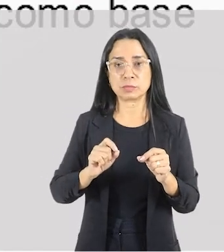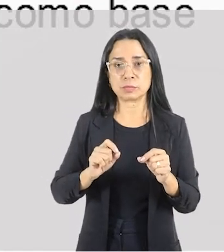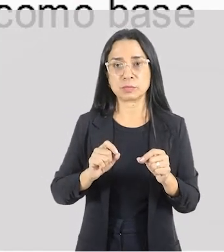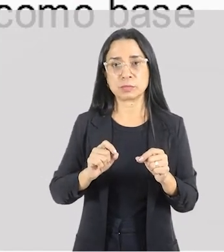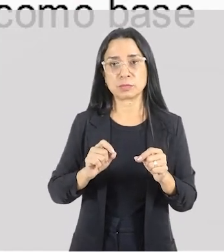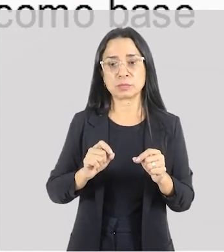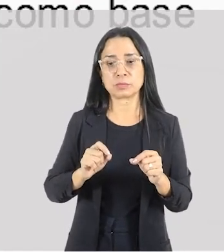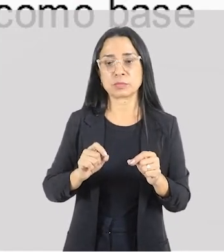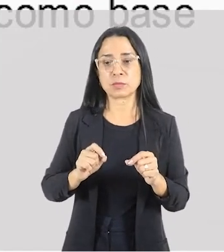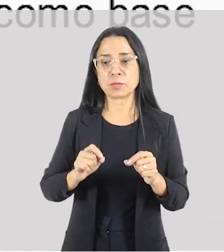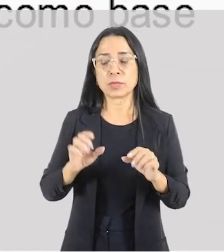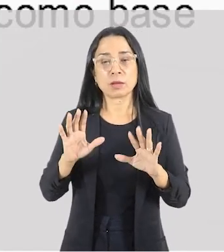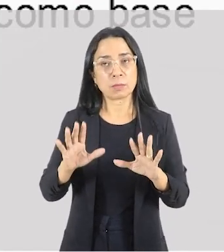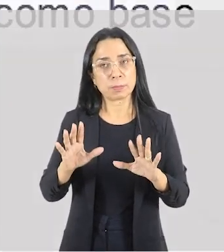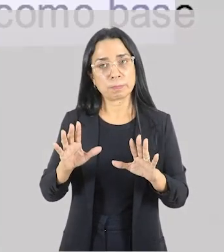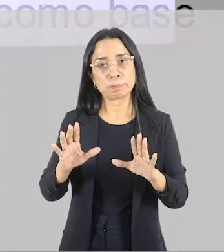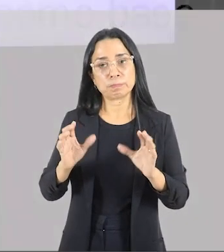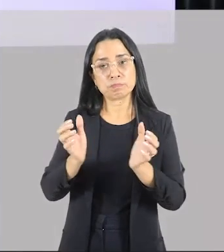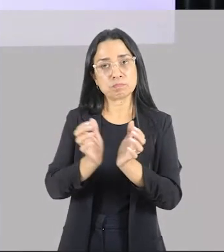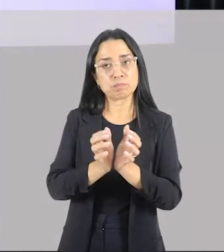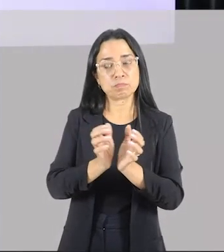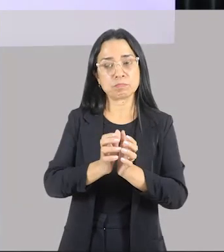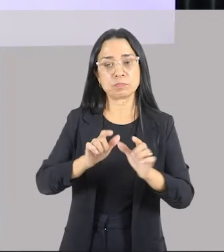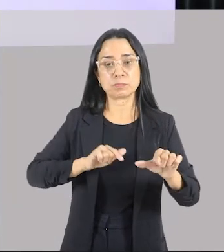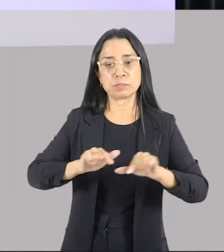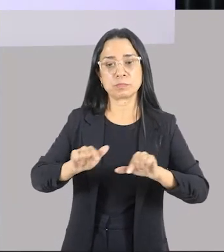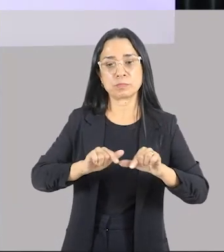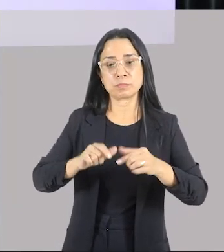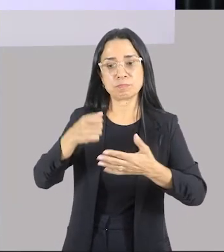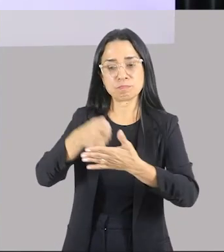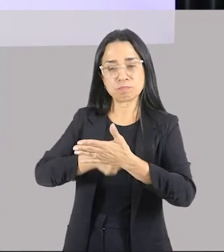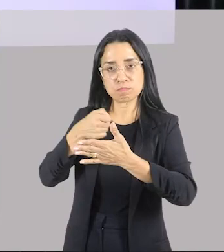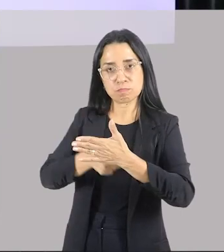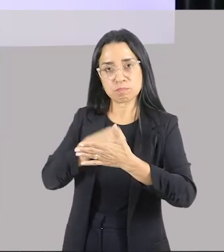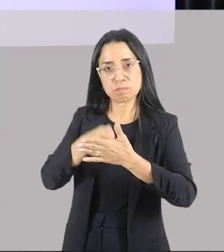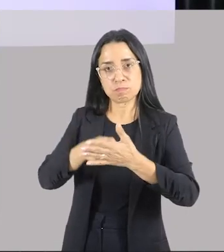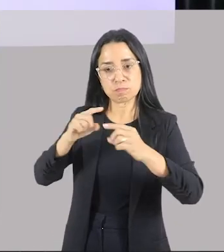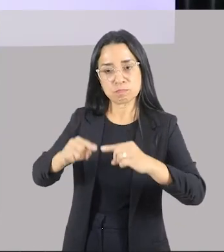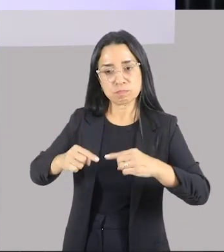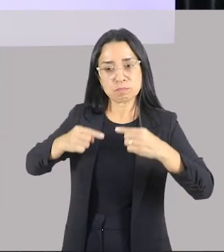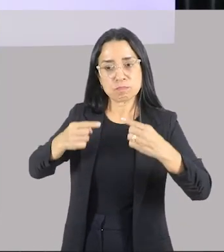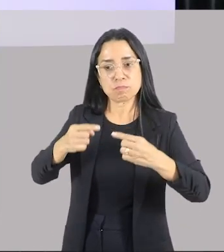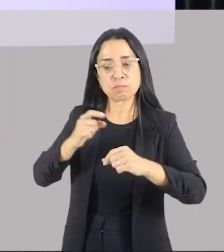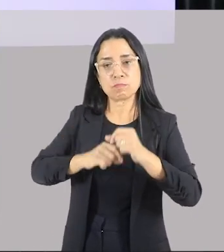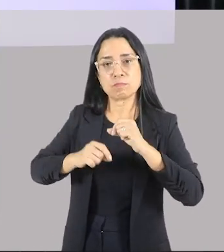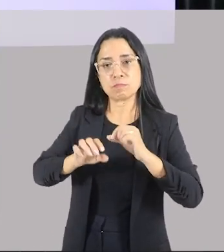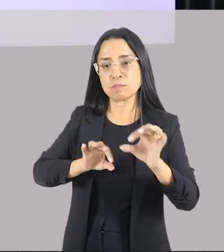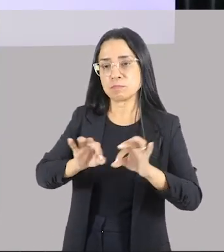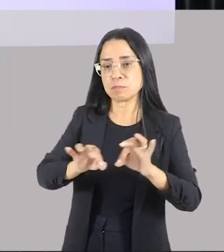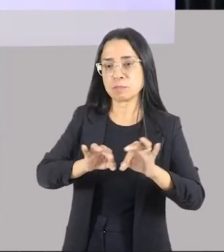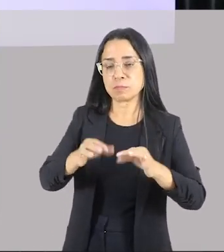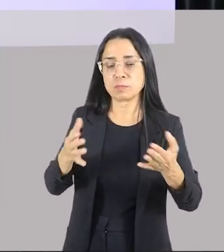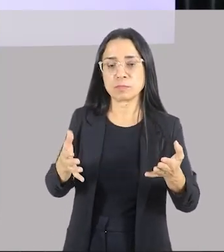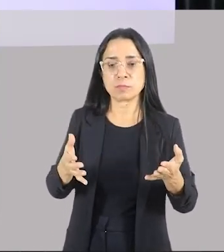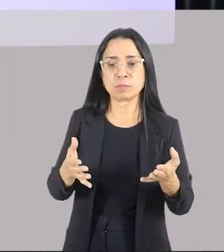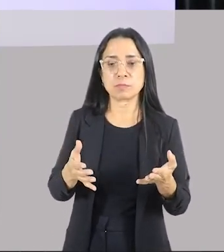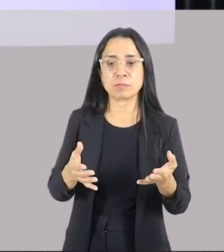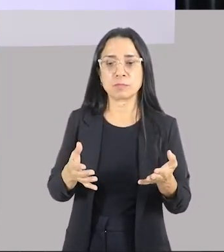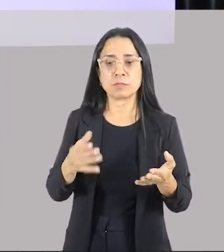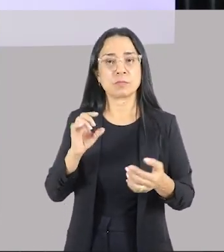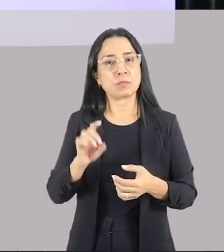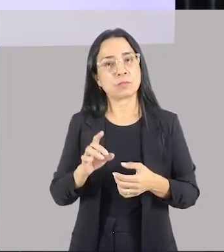né, mas a classe trabalhadora ainda vai enfrentar muitos desafios no processo de organização, né, lidando não só com